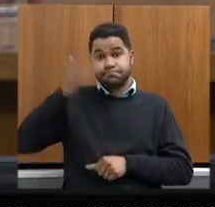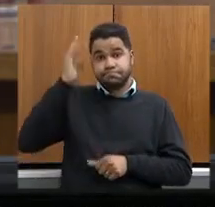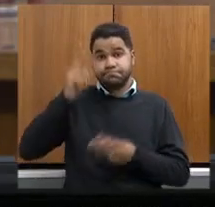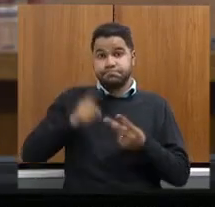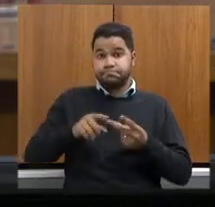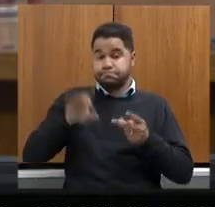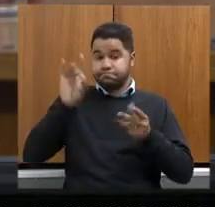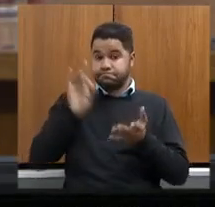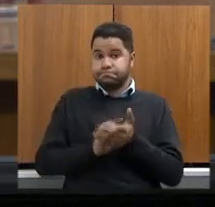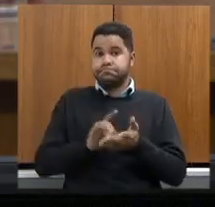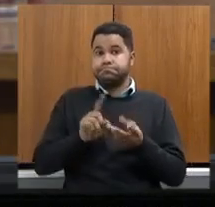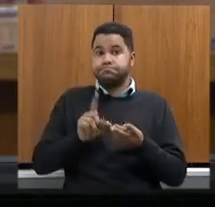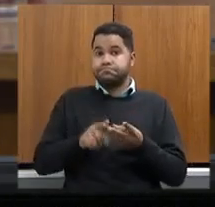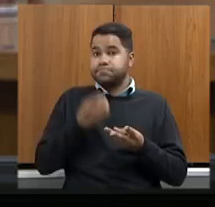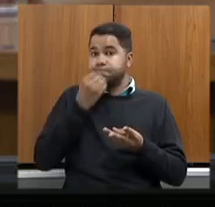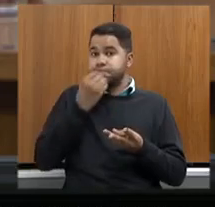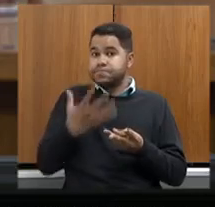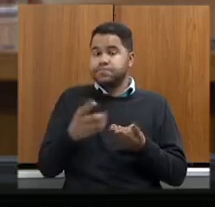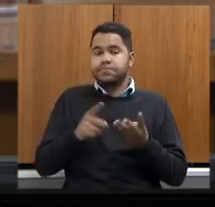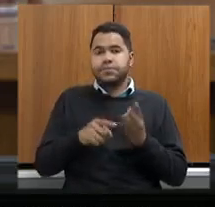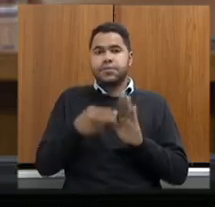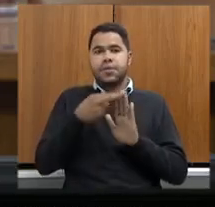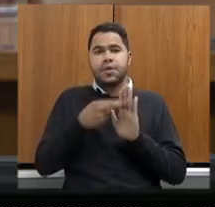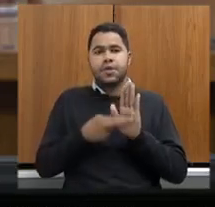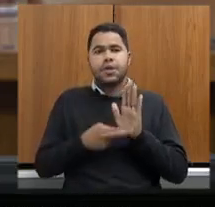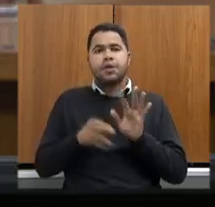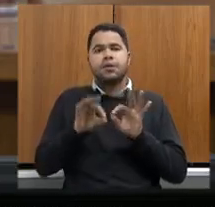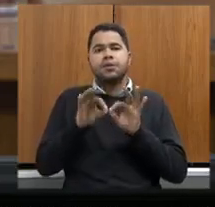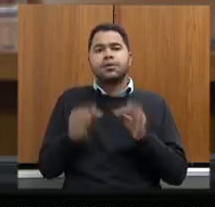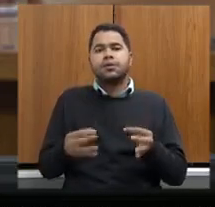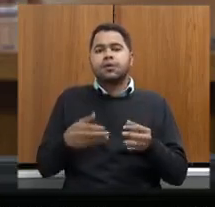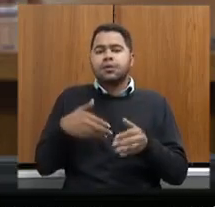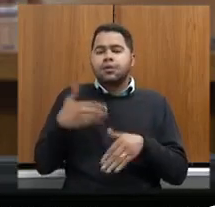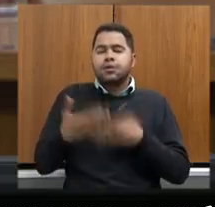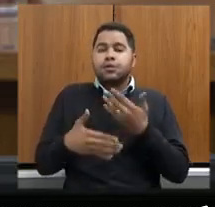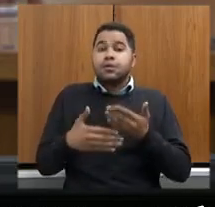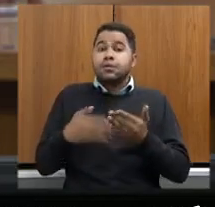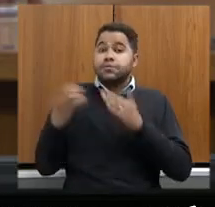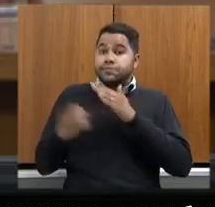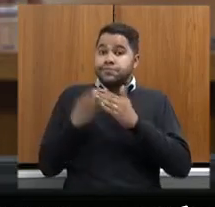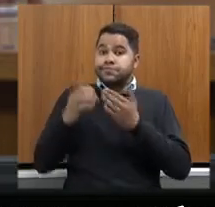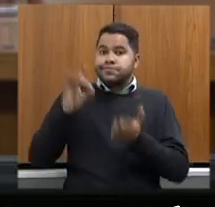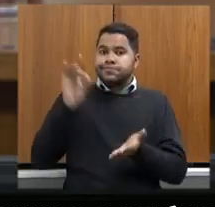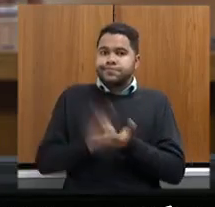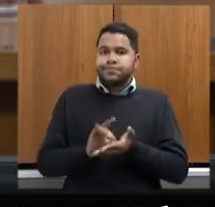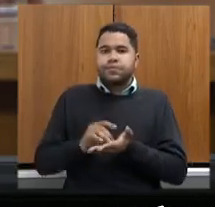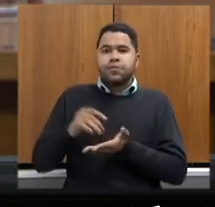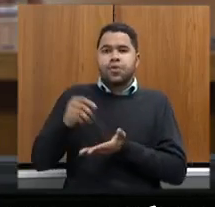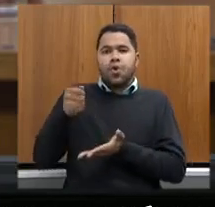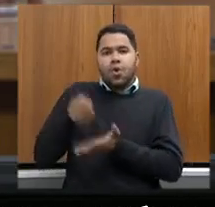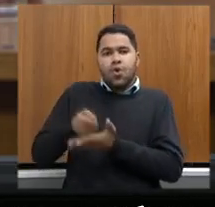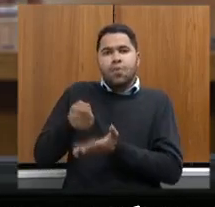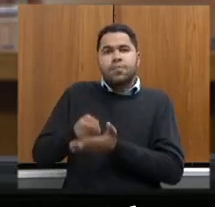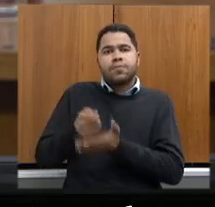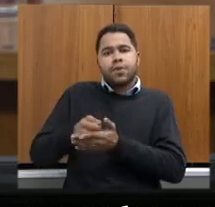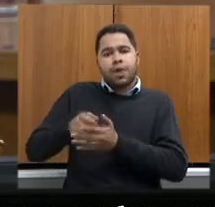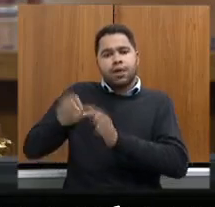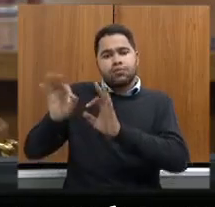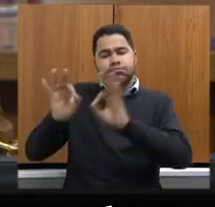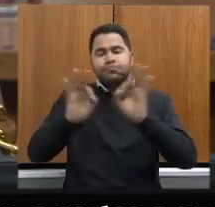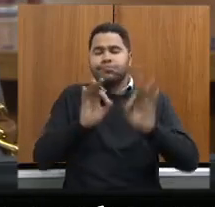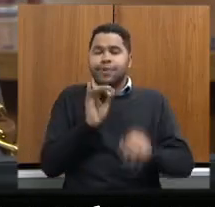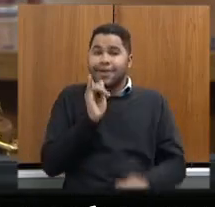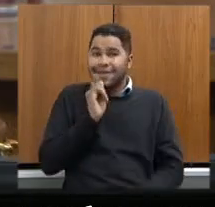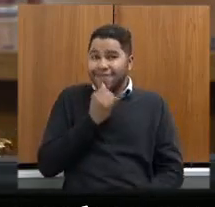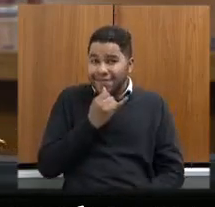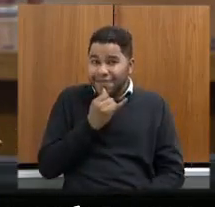efetiva ajo com regras simples de execução em empresas de fato foram obrigadas a verdadeira reparação o